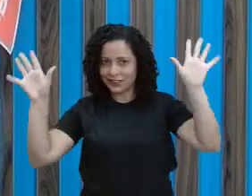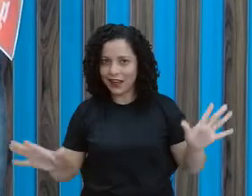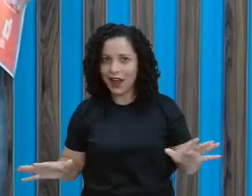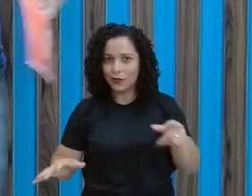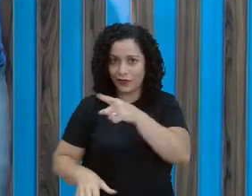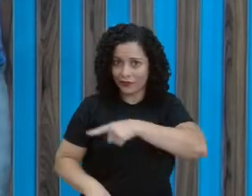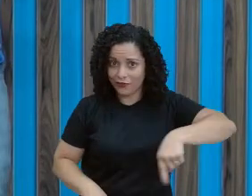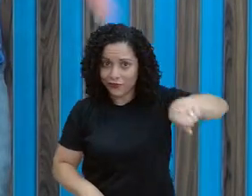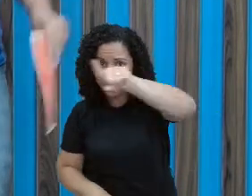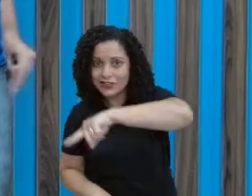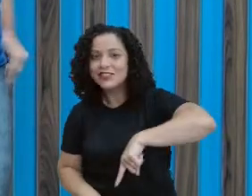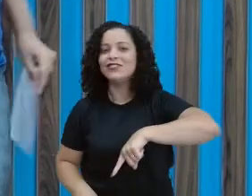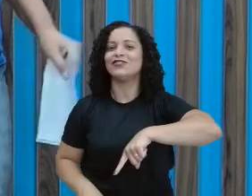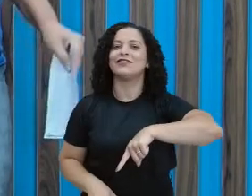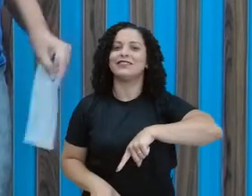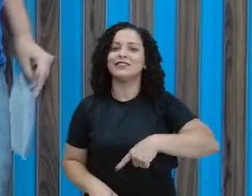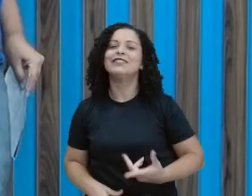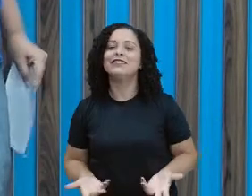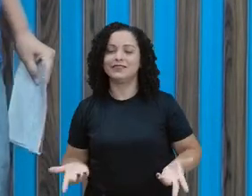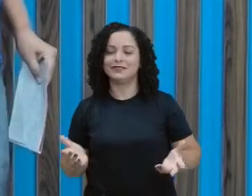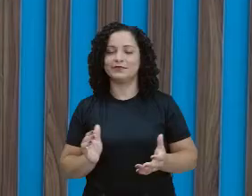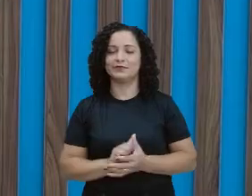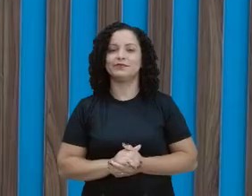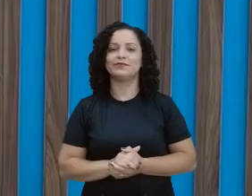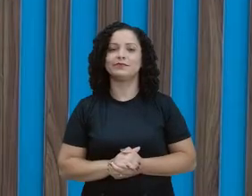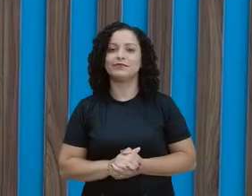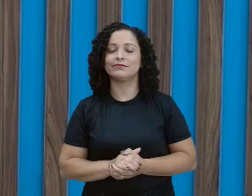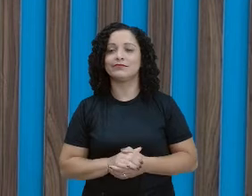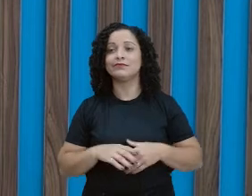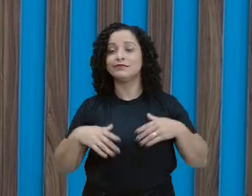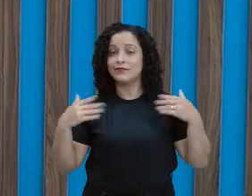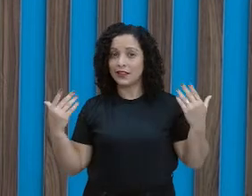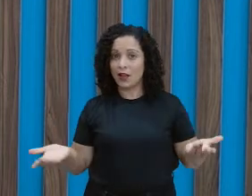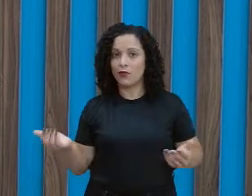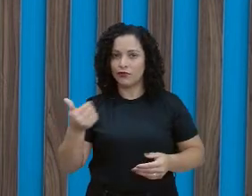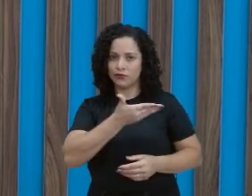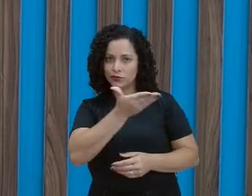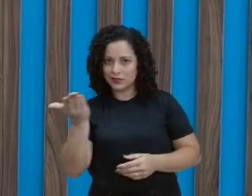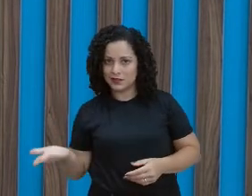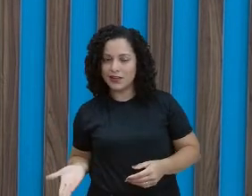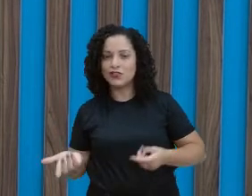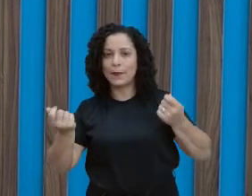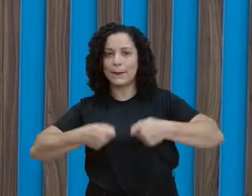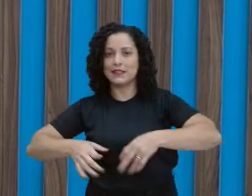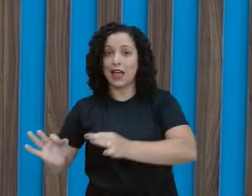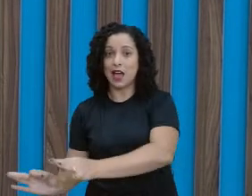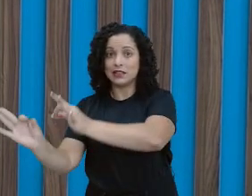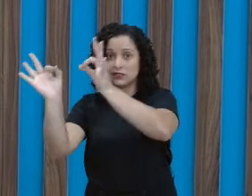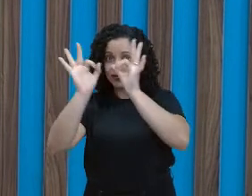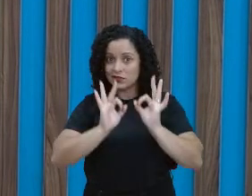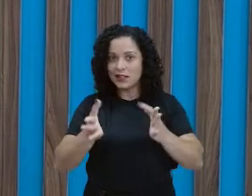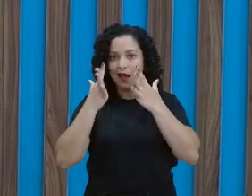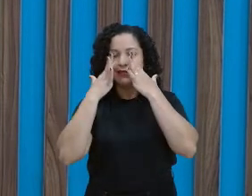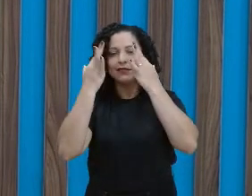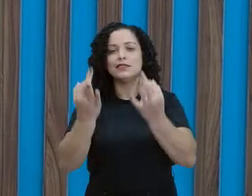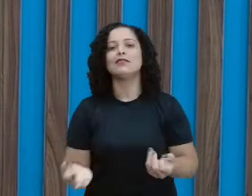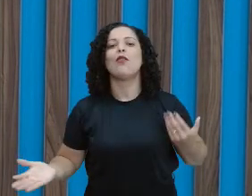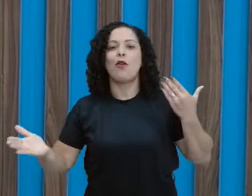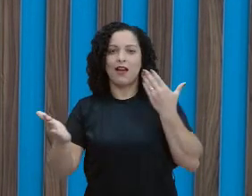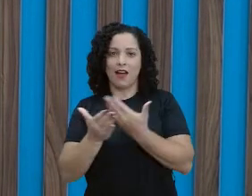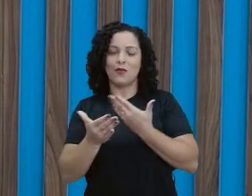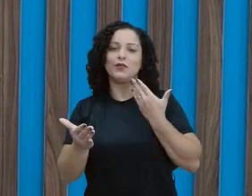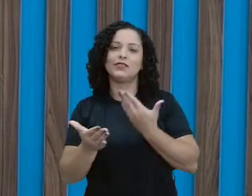esse questionamento e eles poderem dar uma boa resposta? Bem, professora, eles têm que estar bem atentos à nossa aula. Observem que ela